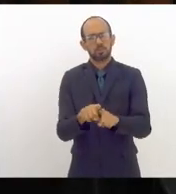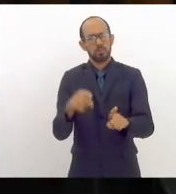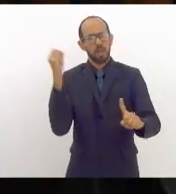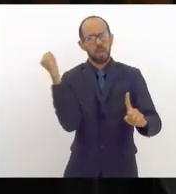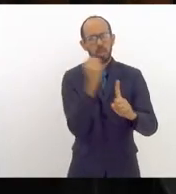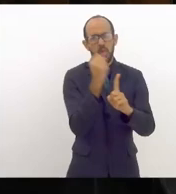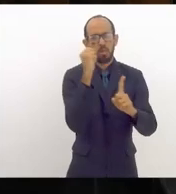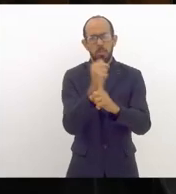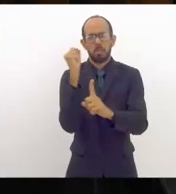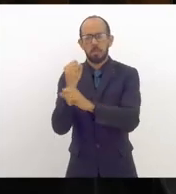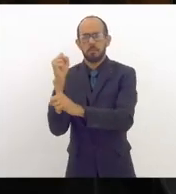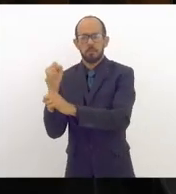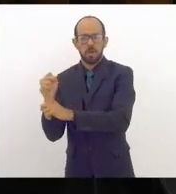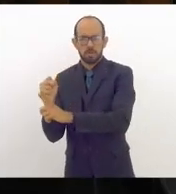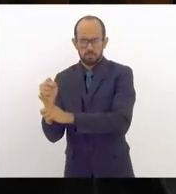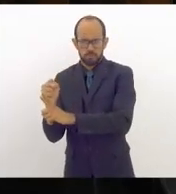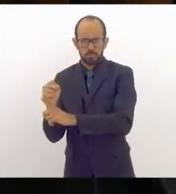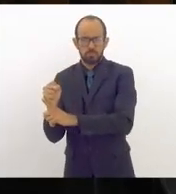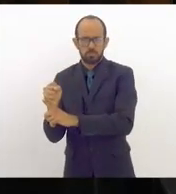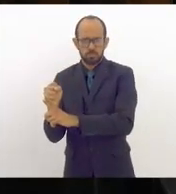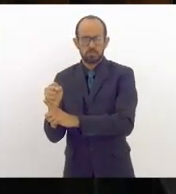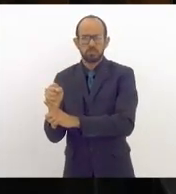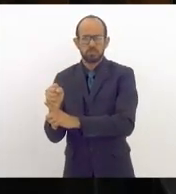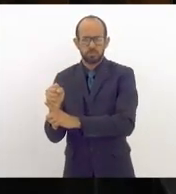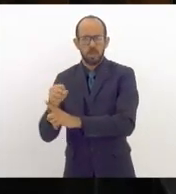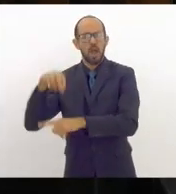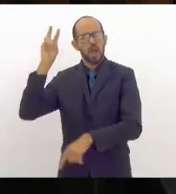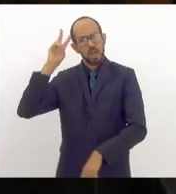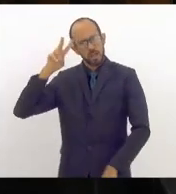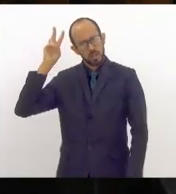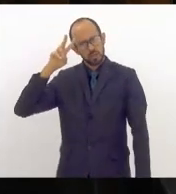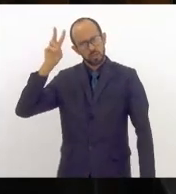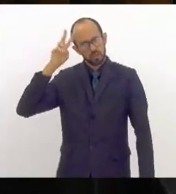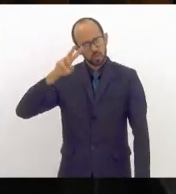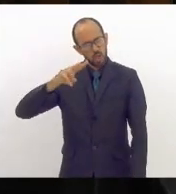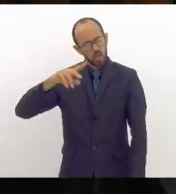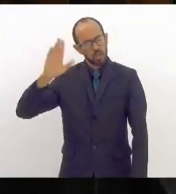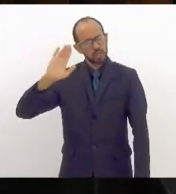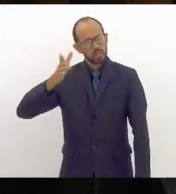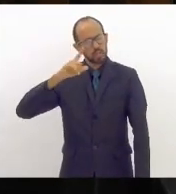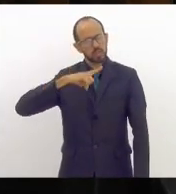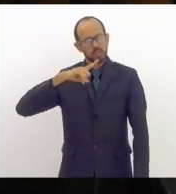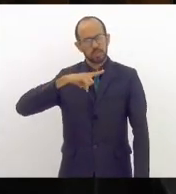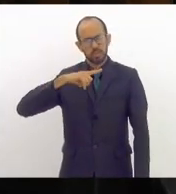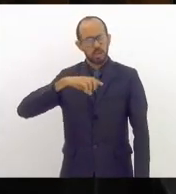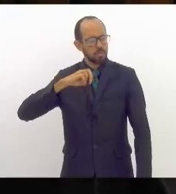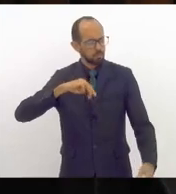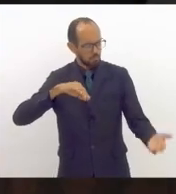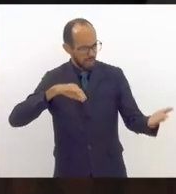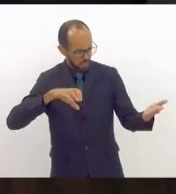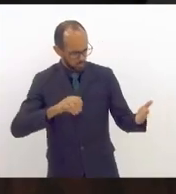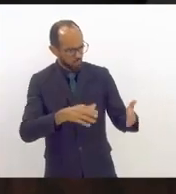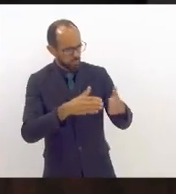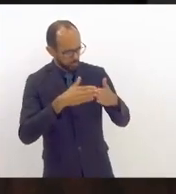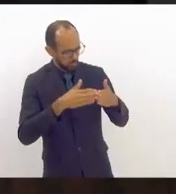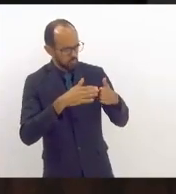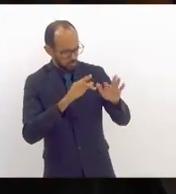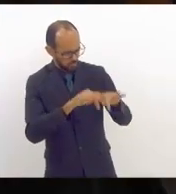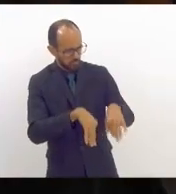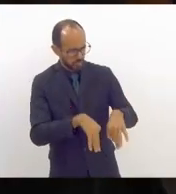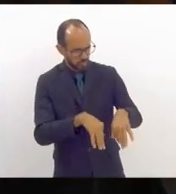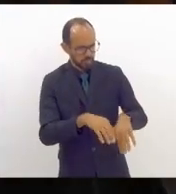chacina a história está aí para quem quiser por favor